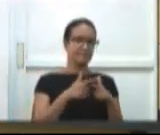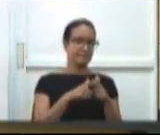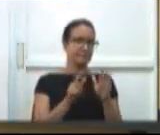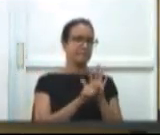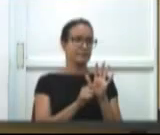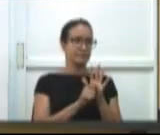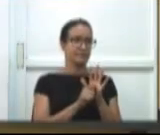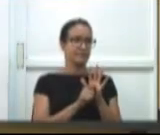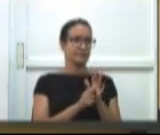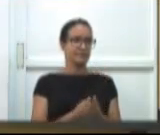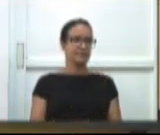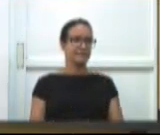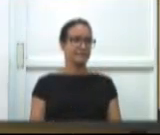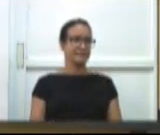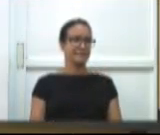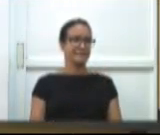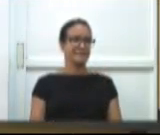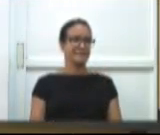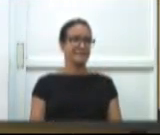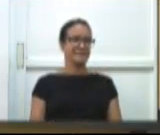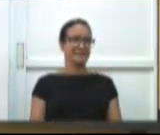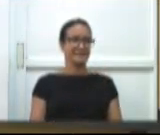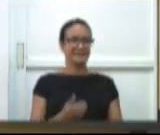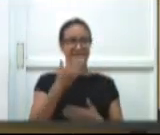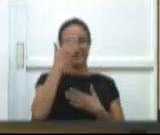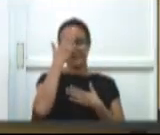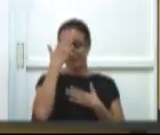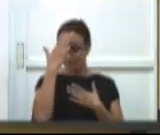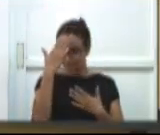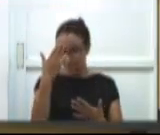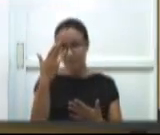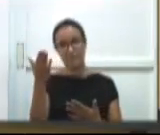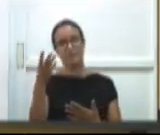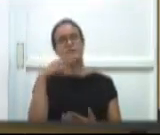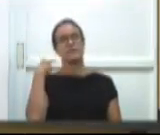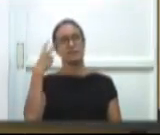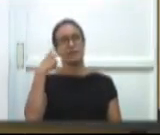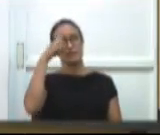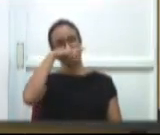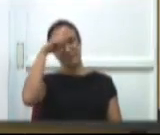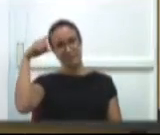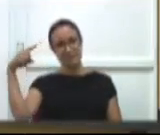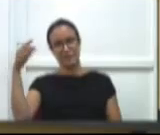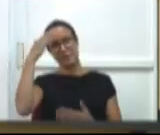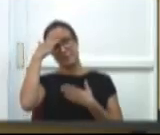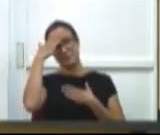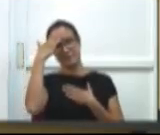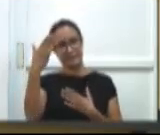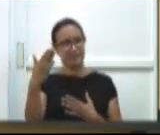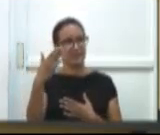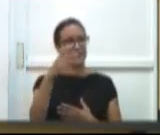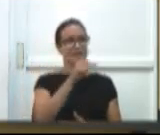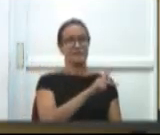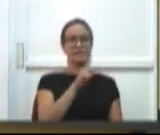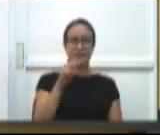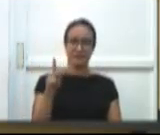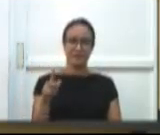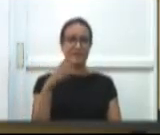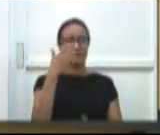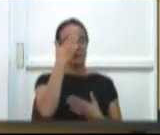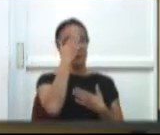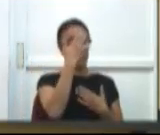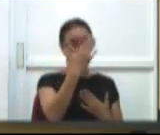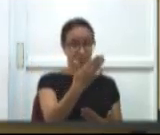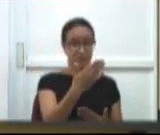eu só venho agradecer, viu, doutora? Muito obrigado. Obrigado, senhor presidente da casa, né?